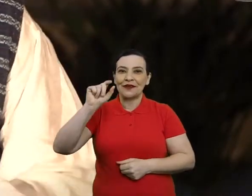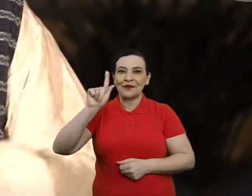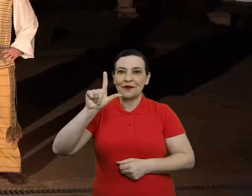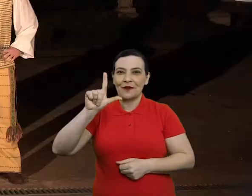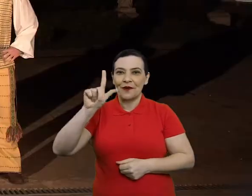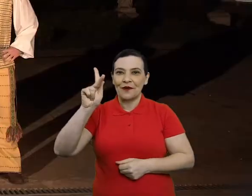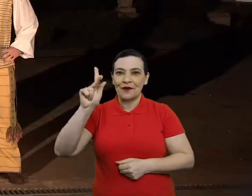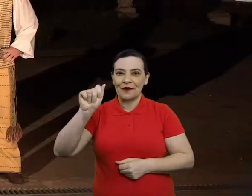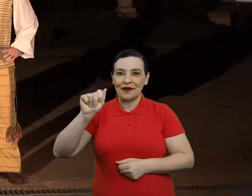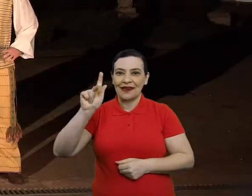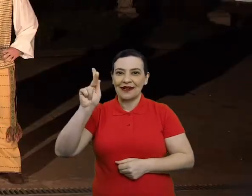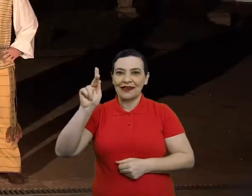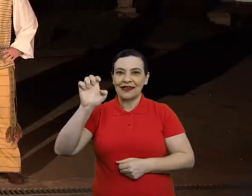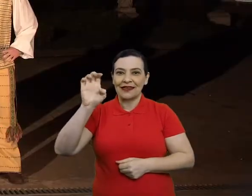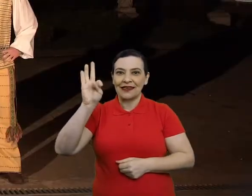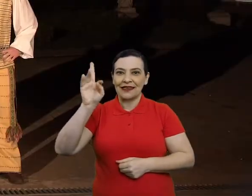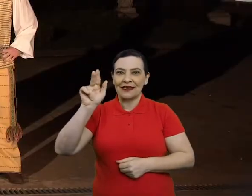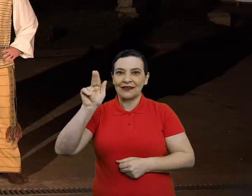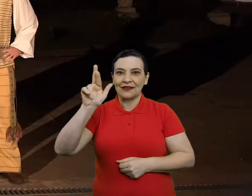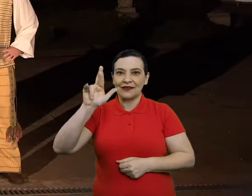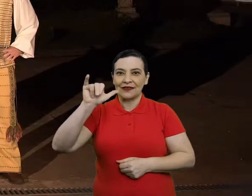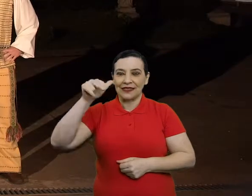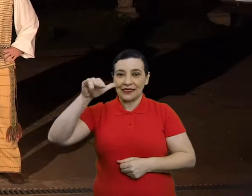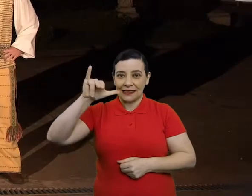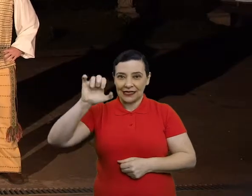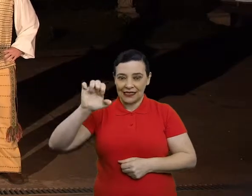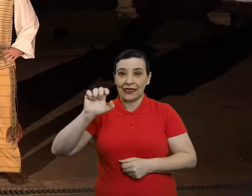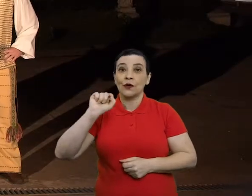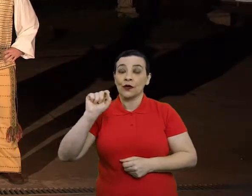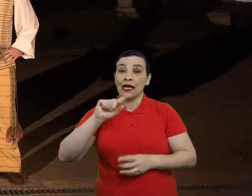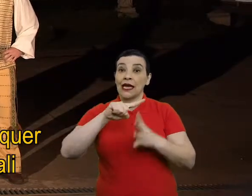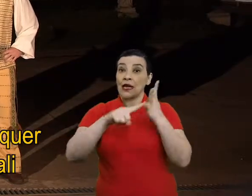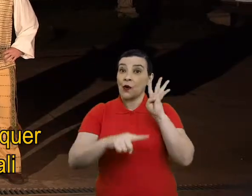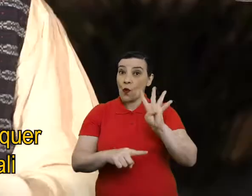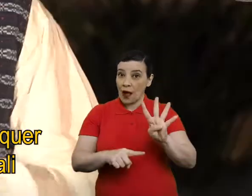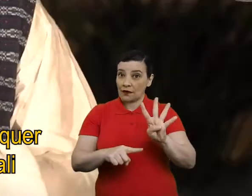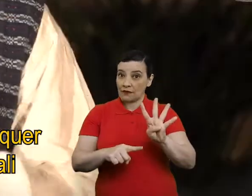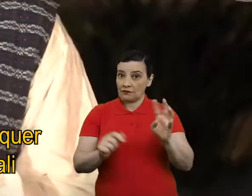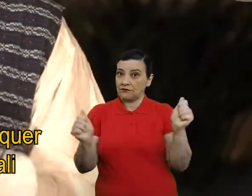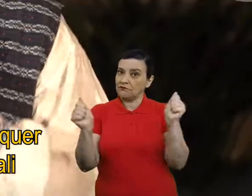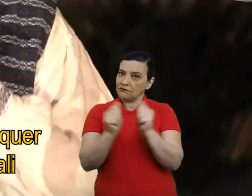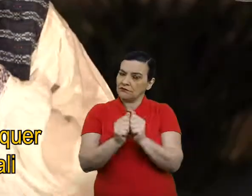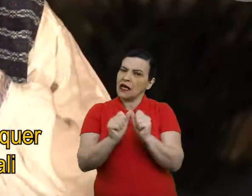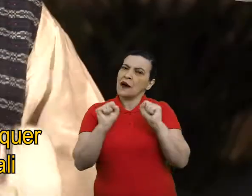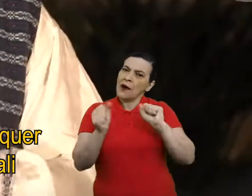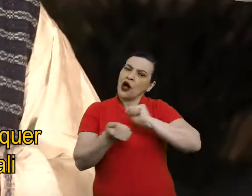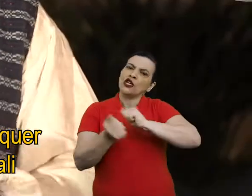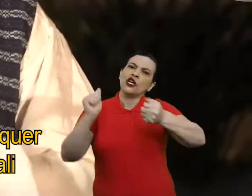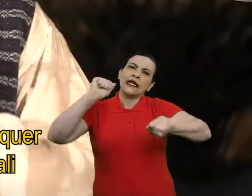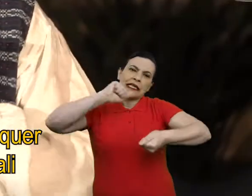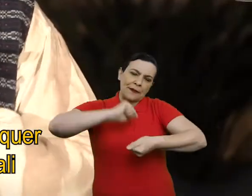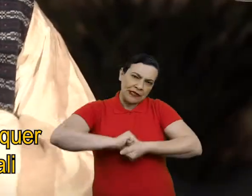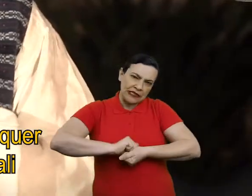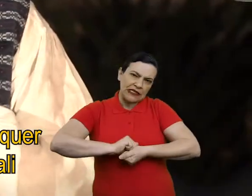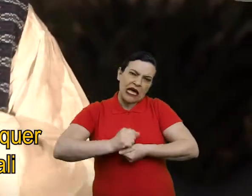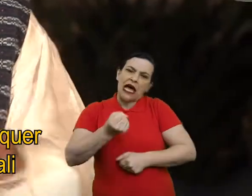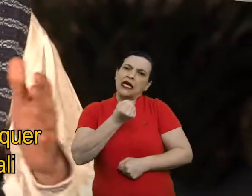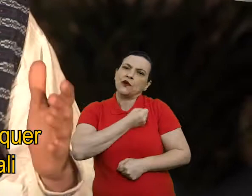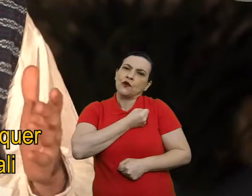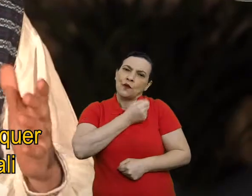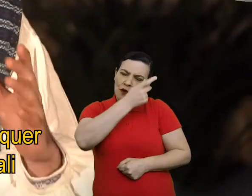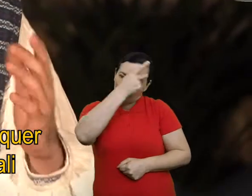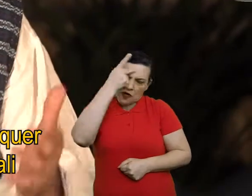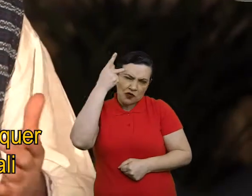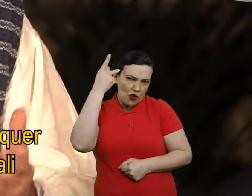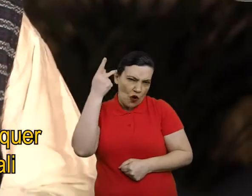Polka. O próprio nome diz que é uma dança de quatro pares, mas você consegue adaptar para qualquer número